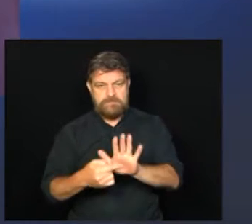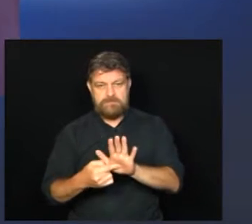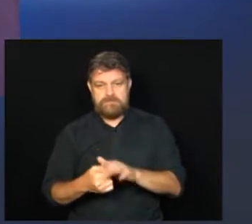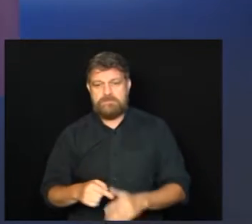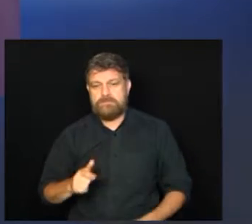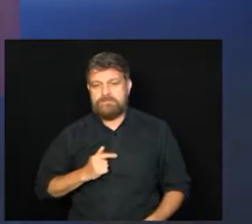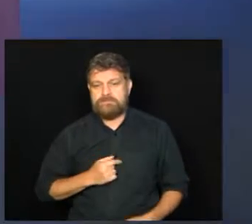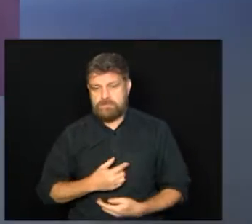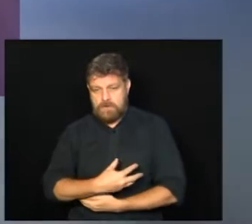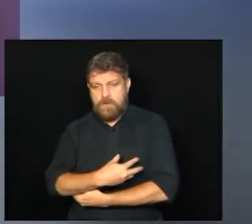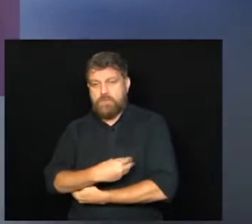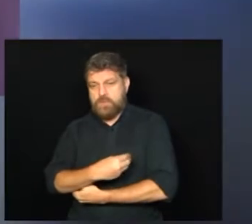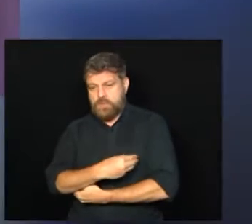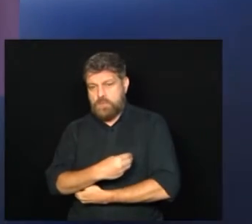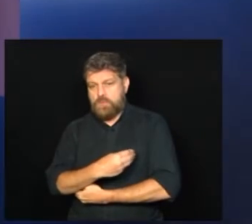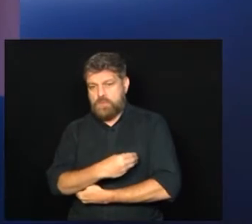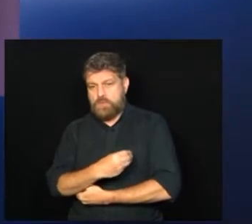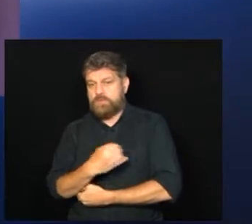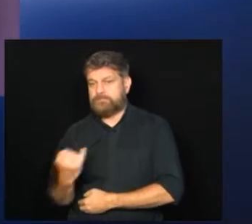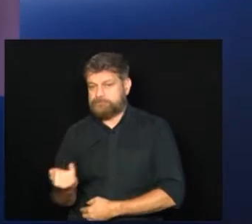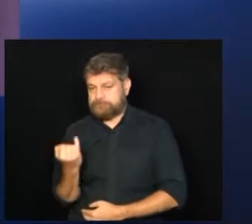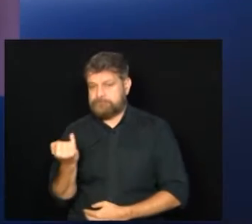do aleitamento materno.